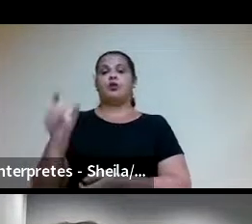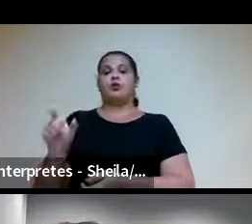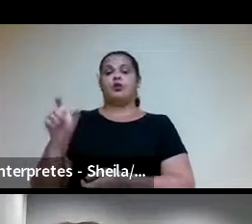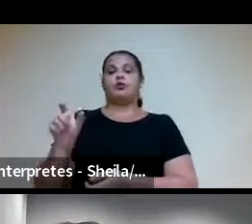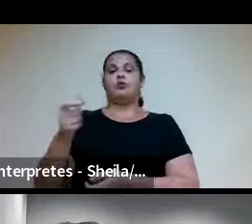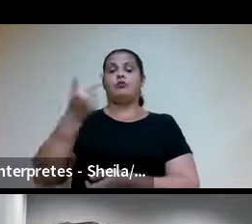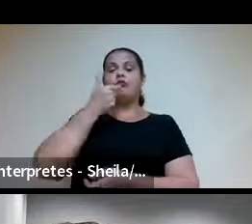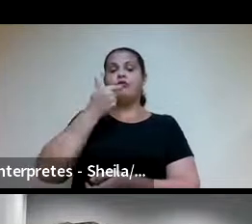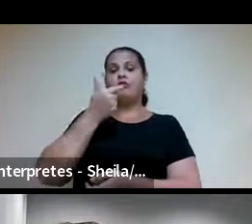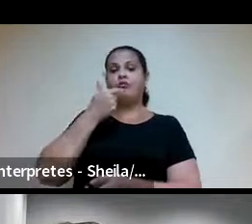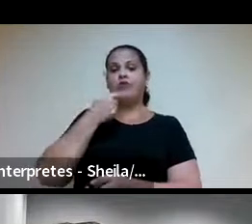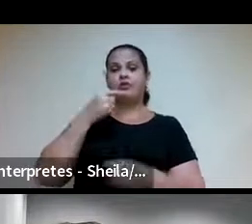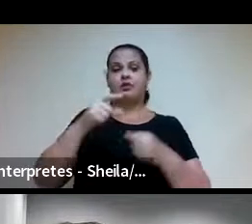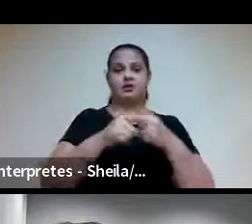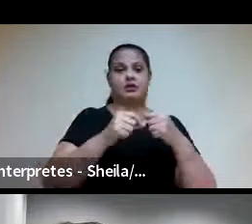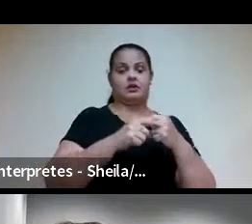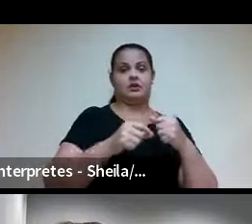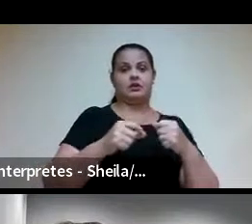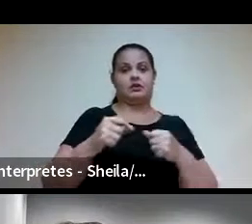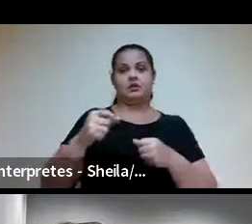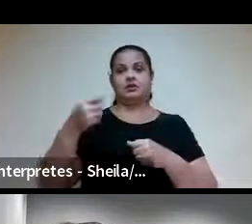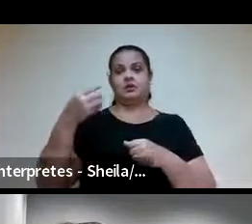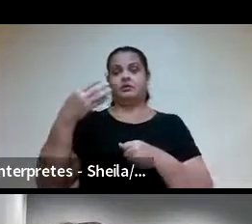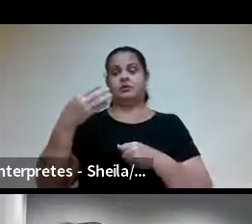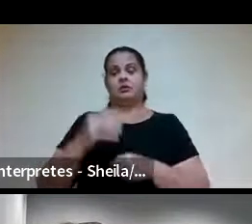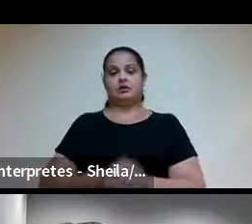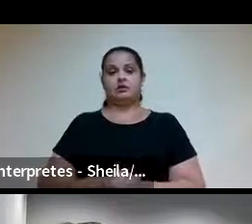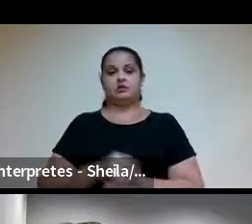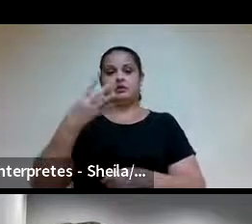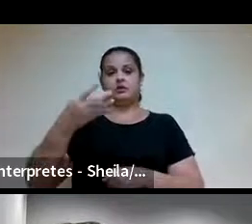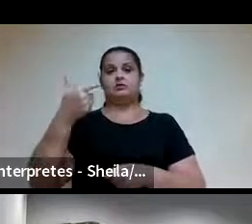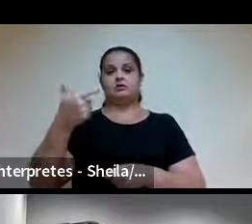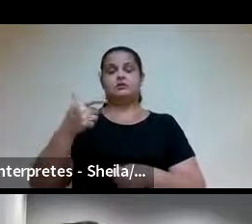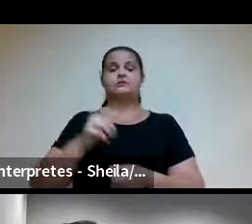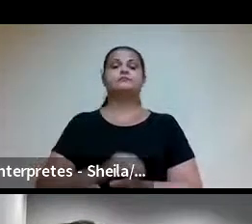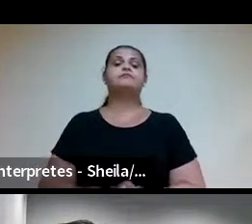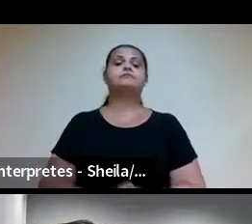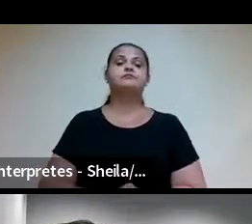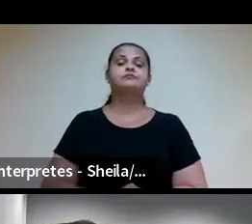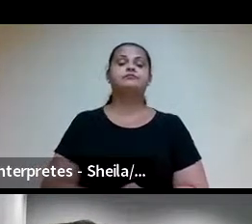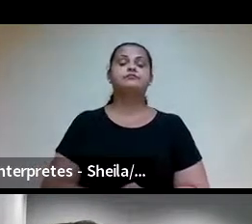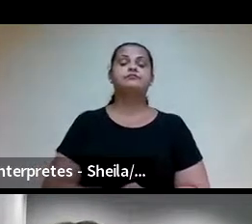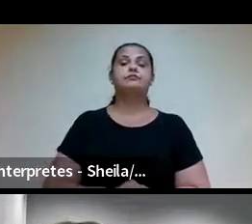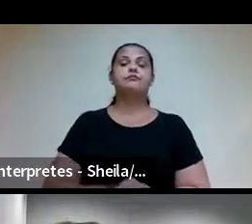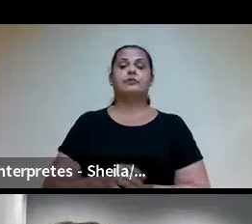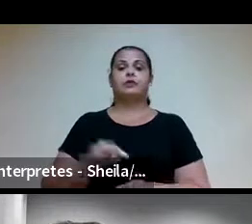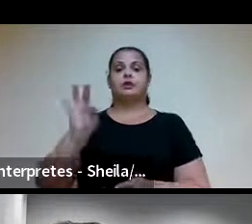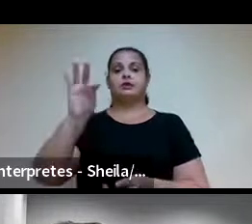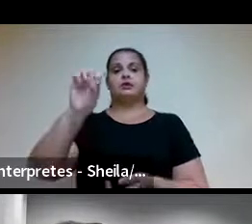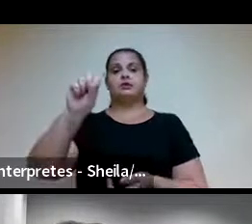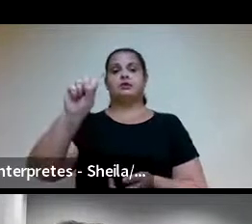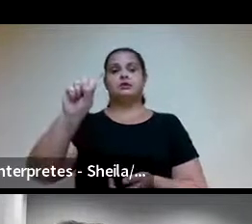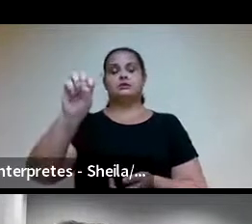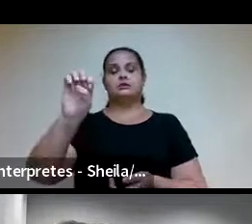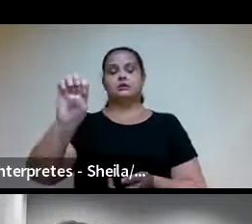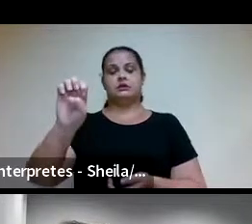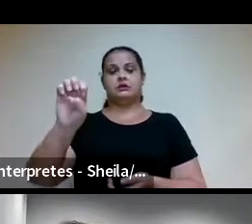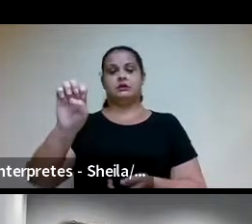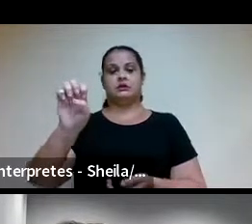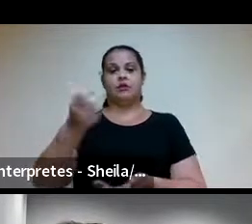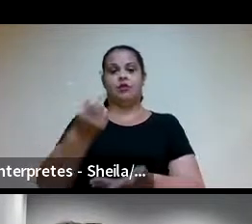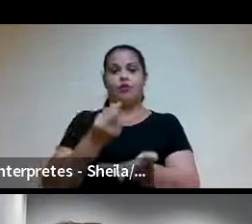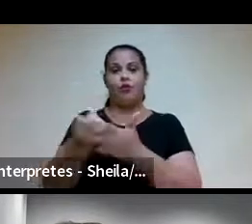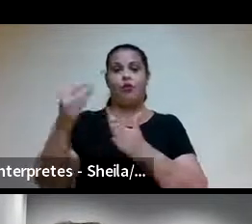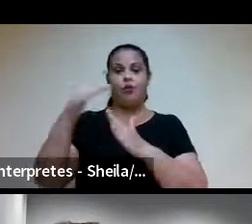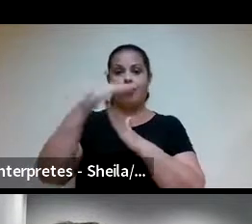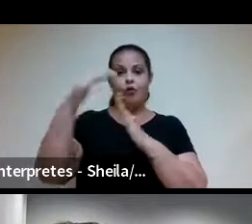artigo 42 da resolução TSE 23.607 diz respeito ao total de gastos de campanha, o qual, segundo o artigo